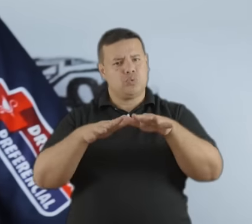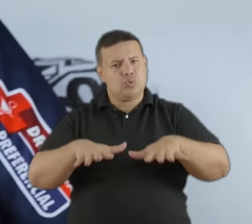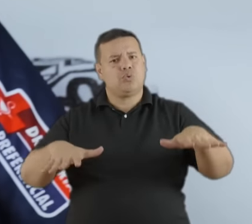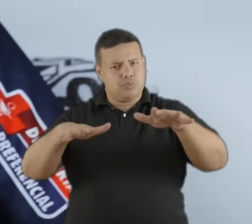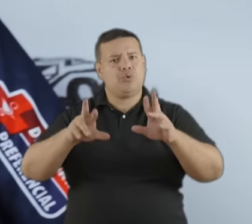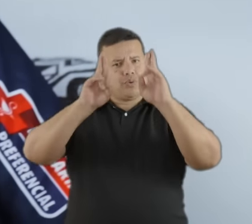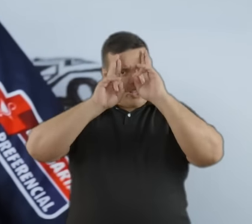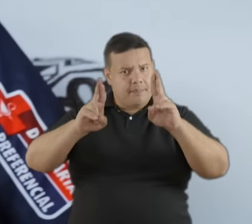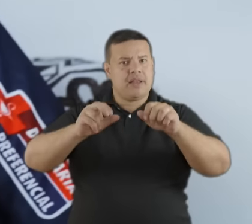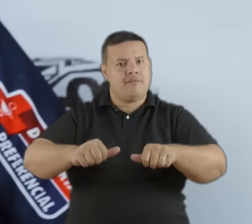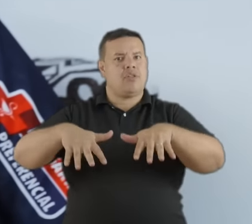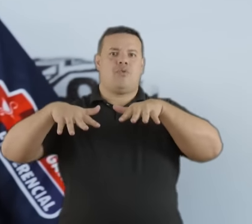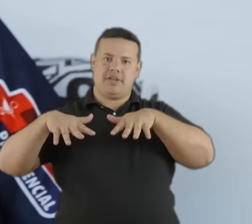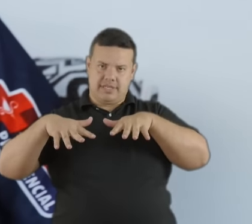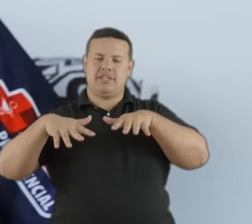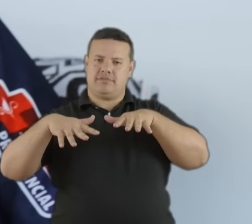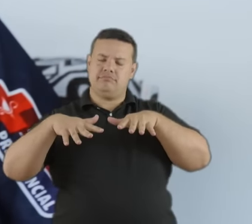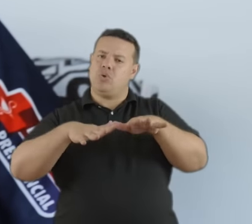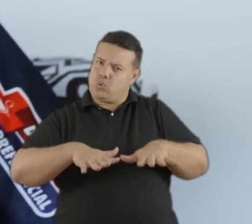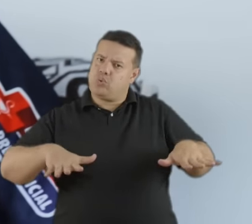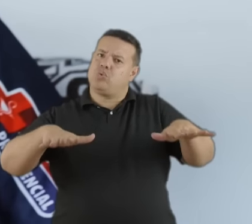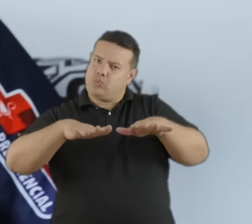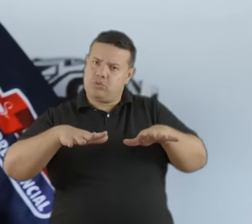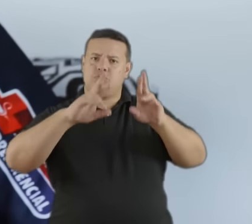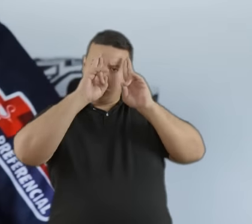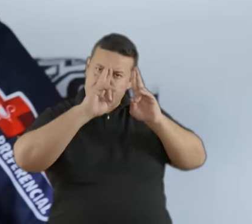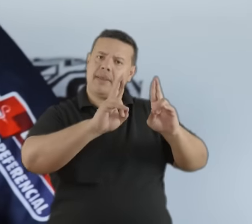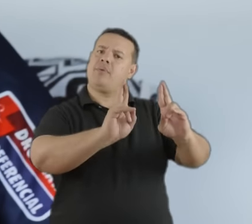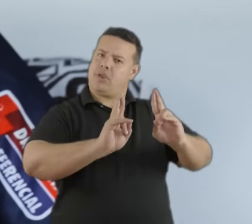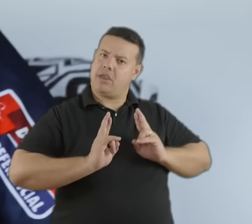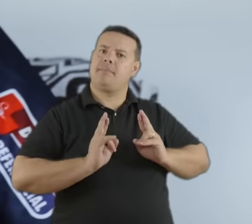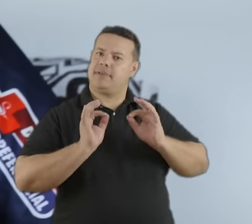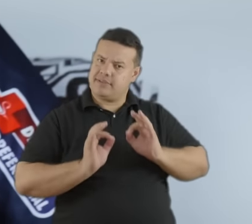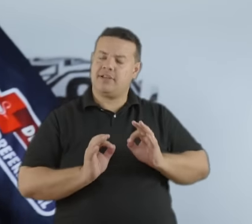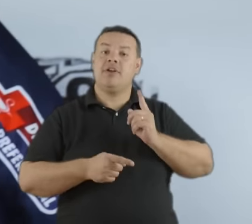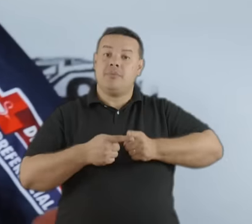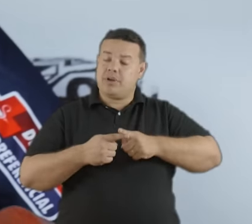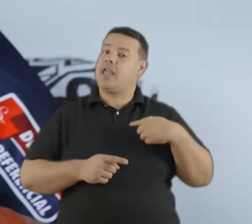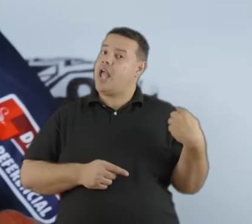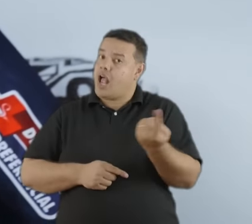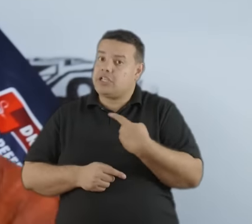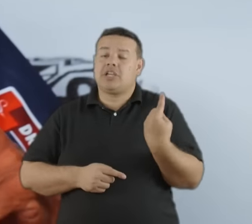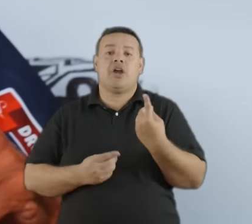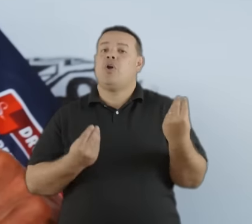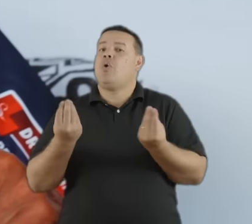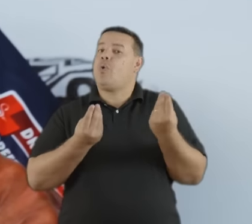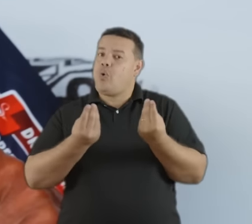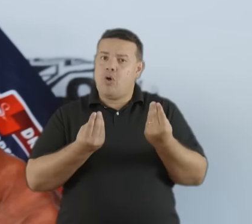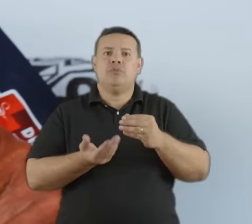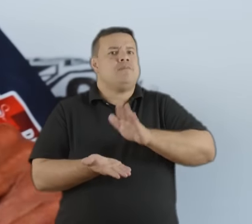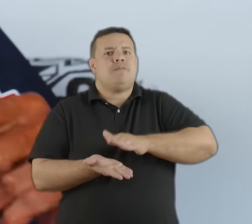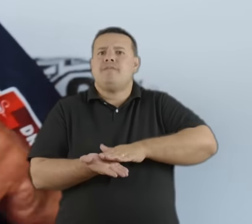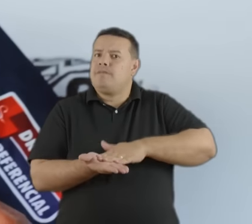Todo mundo respeitava a torcida. E todo mundo respeitava um outro também. Porque a gente era assim.